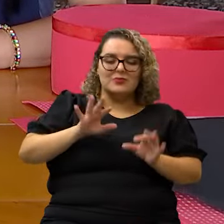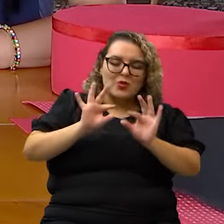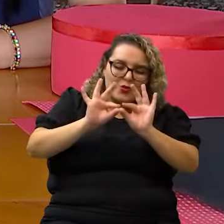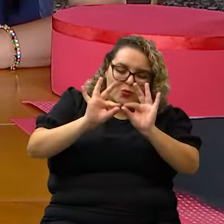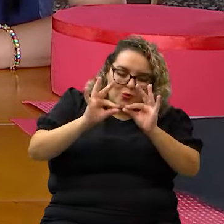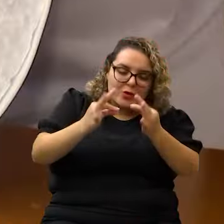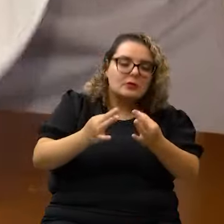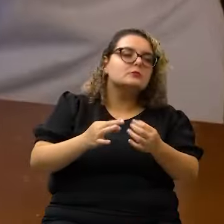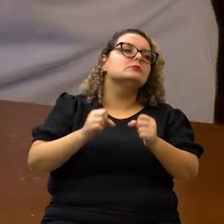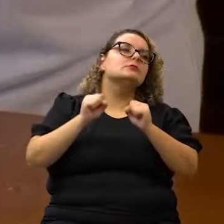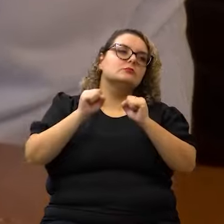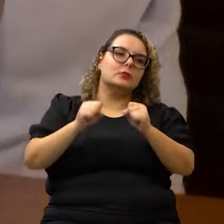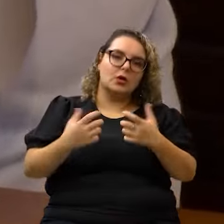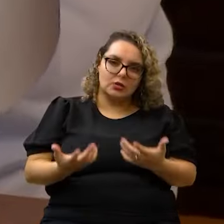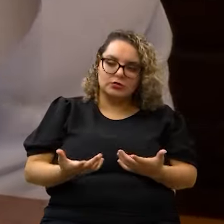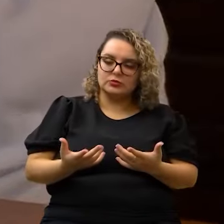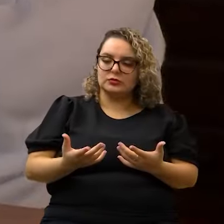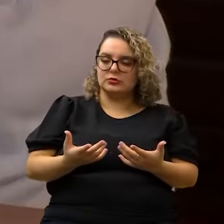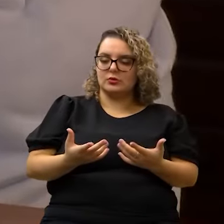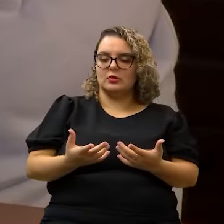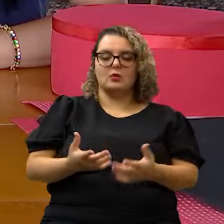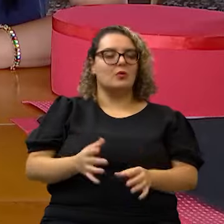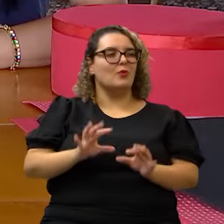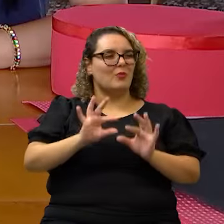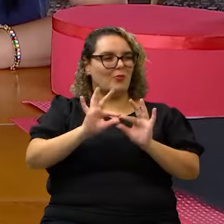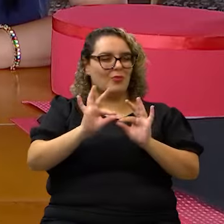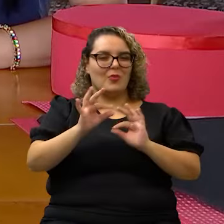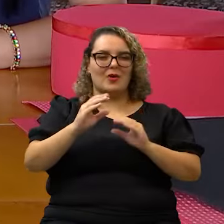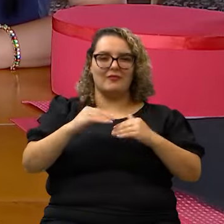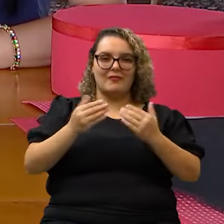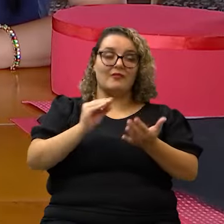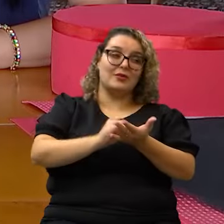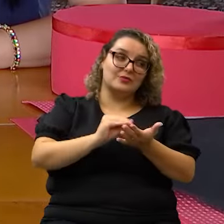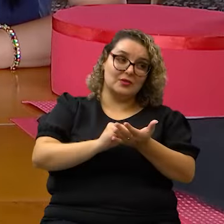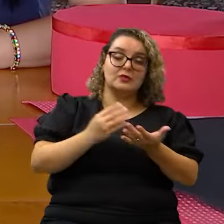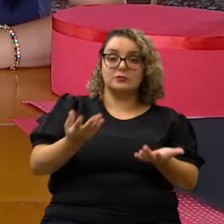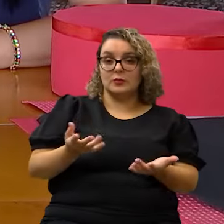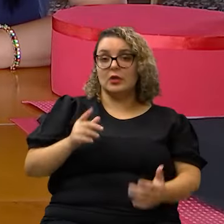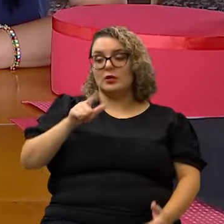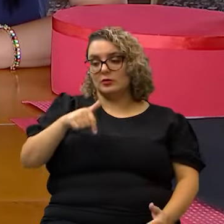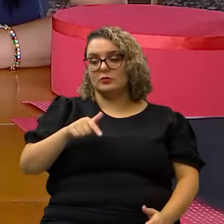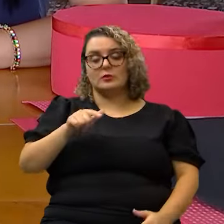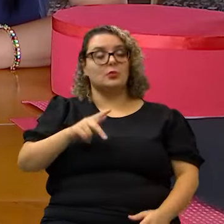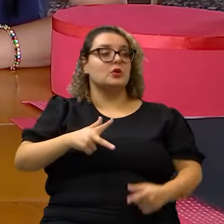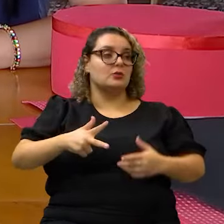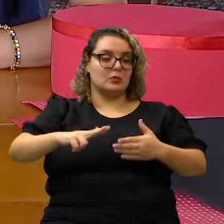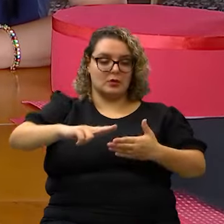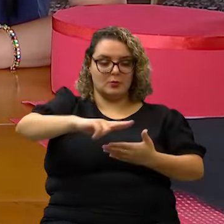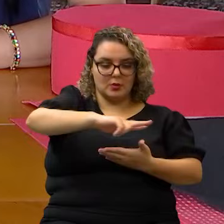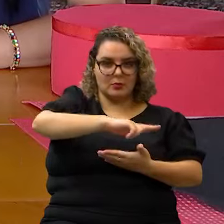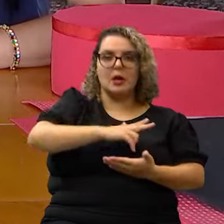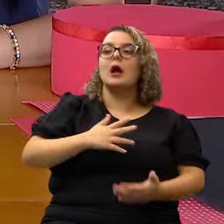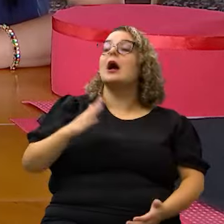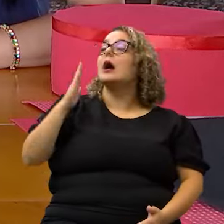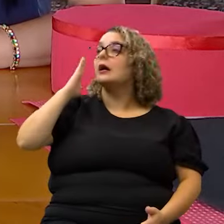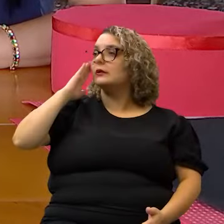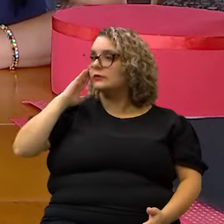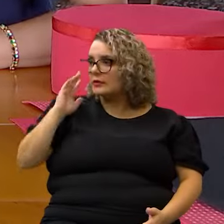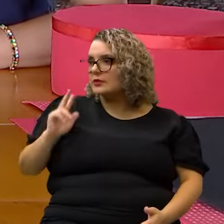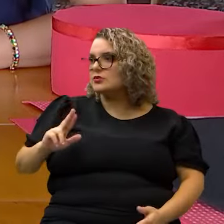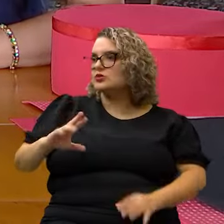muito na medida, vai ficar pedaço sobrando, né? Pedaço faltando. Então depois com a tesoura eu acerto. Ah,